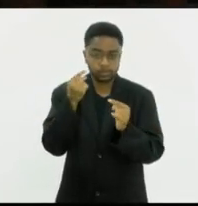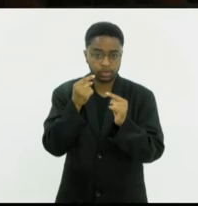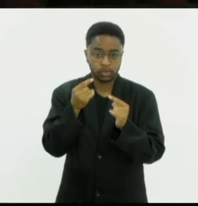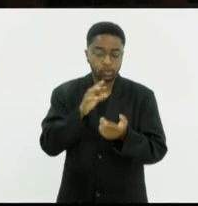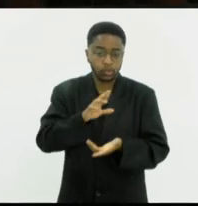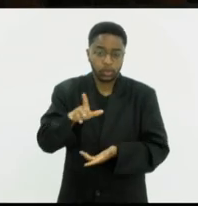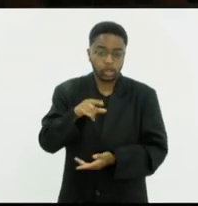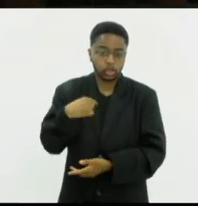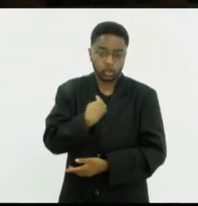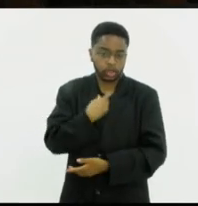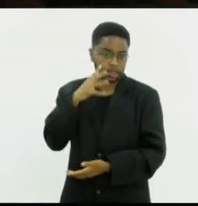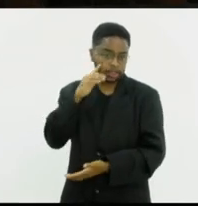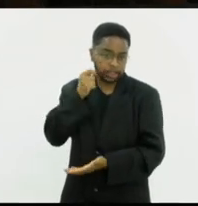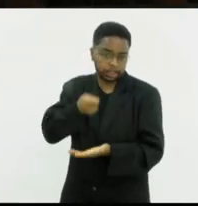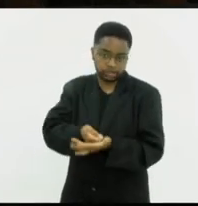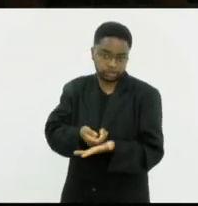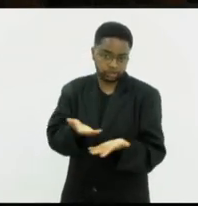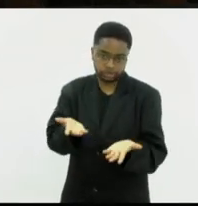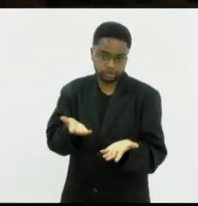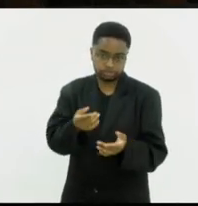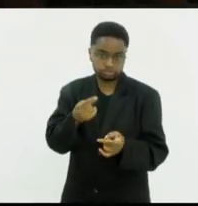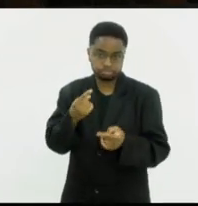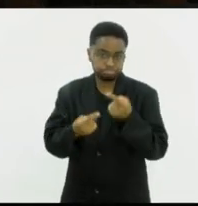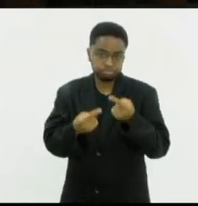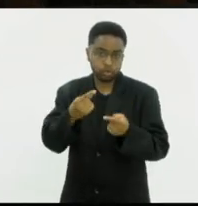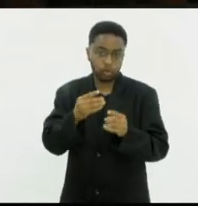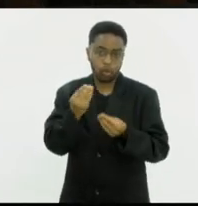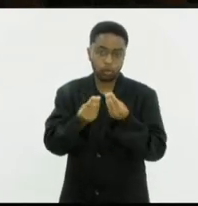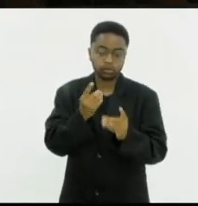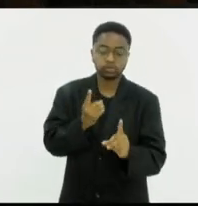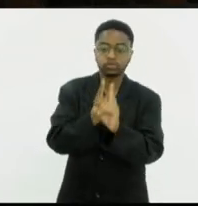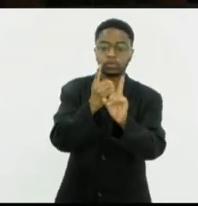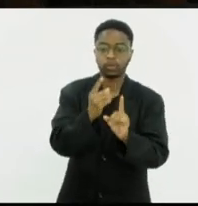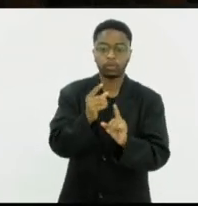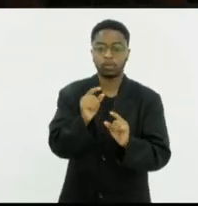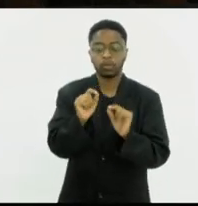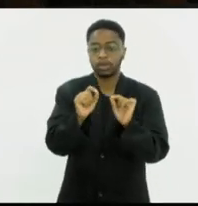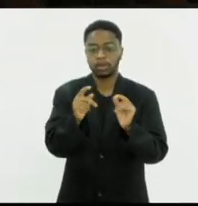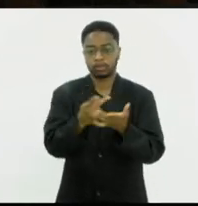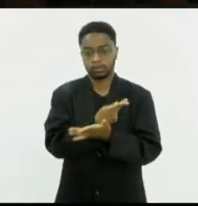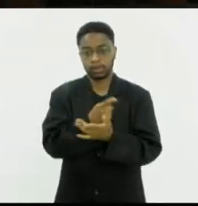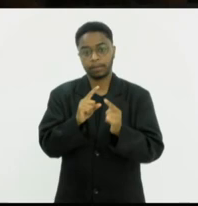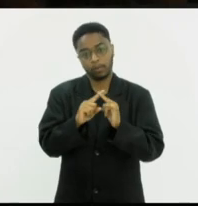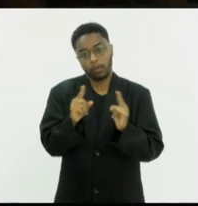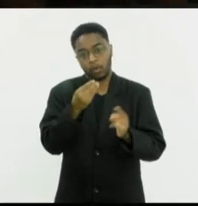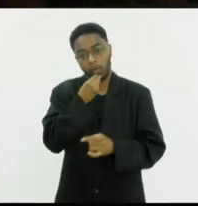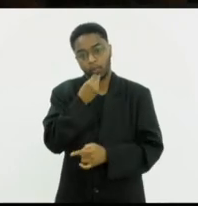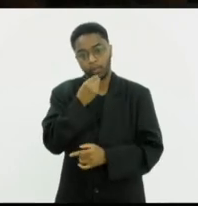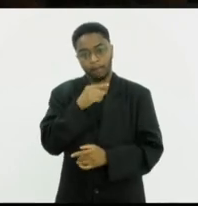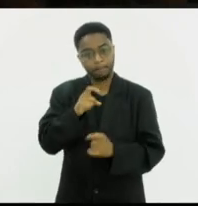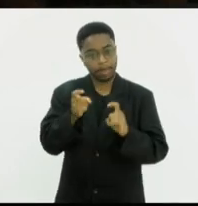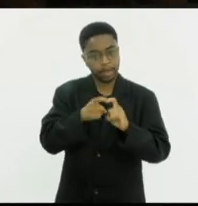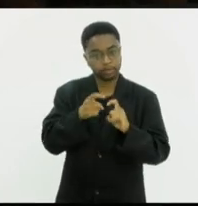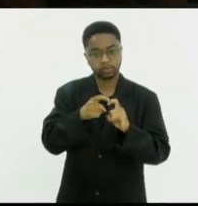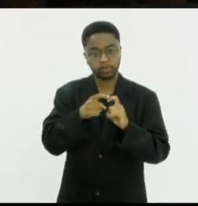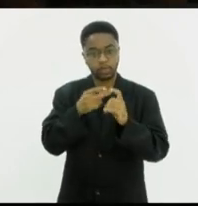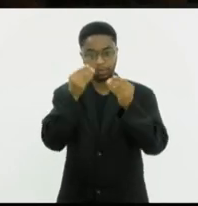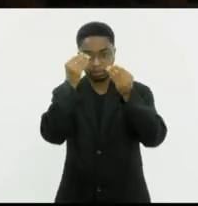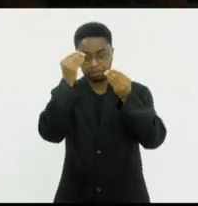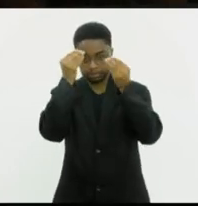gente decidir, a descobrir. Eu acho que cabe isso, evidentemente, aos médicos, aos